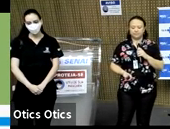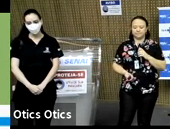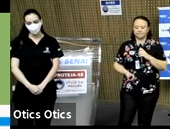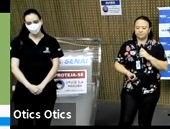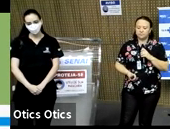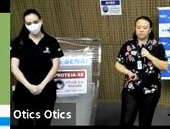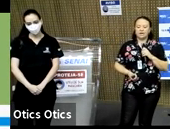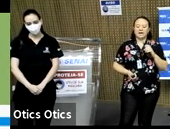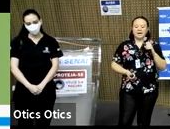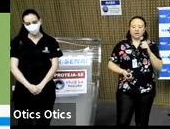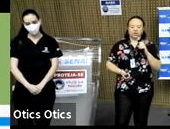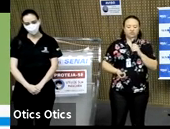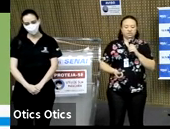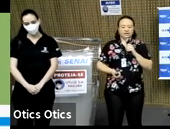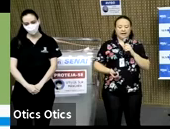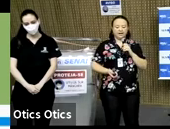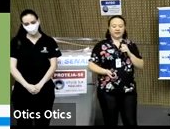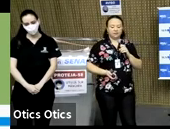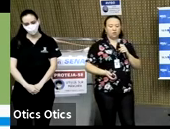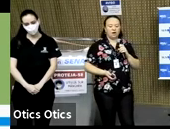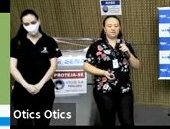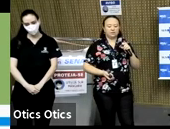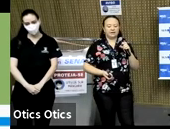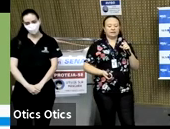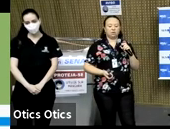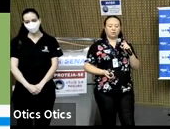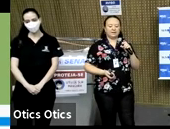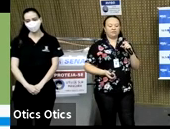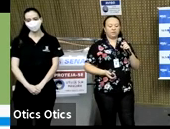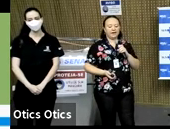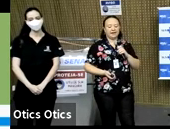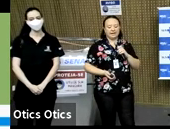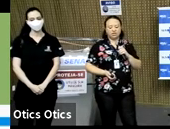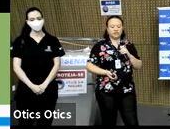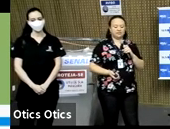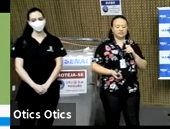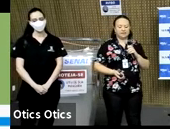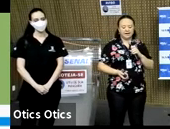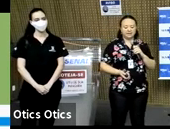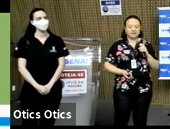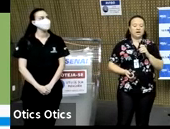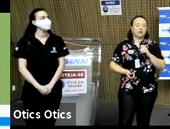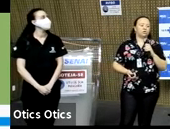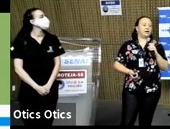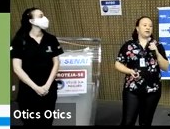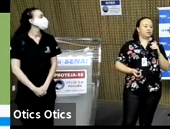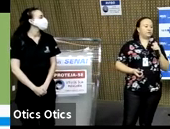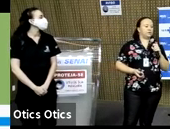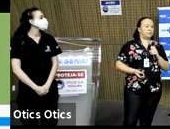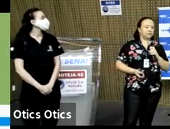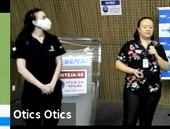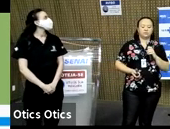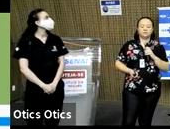2019. Nossa ficha técnica, Coab é situada na rua Davi Correia Leite, 310. Nosso horário